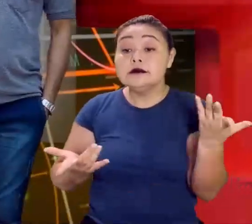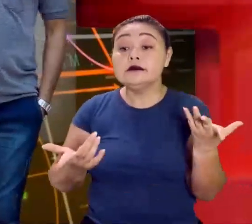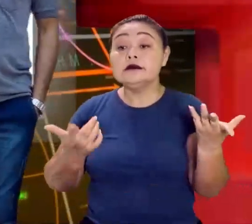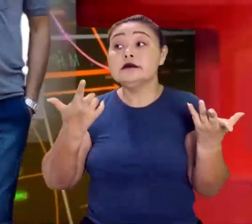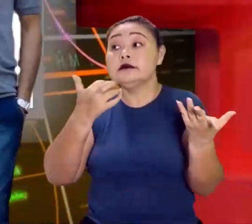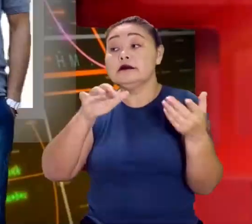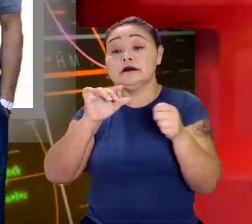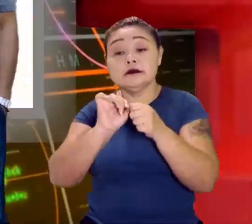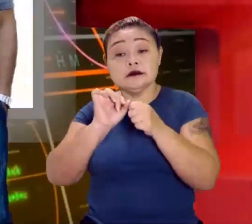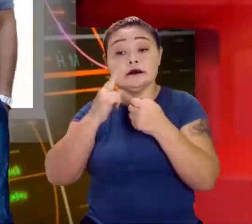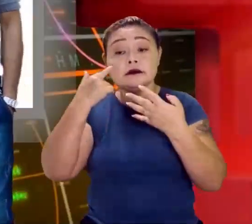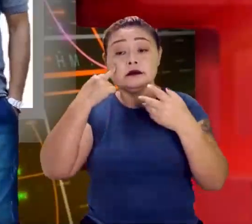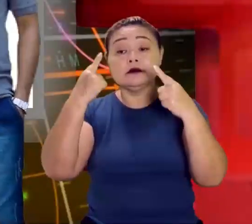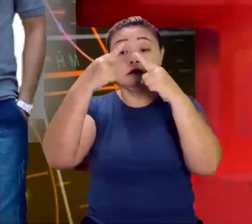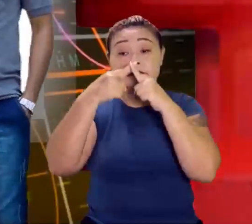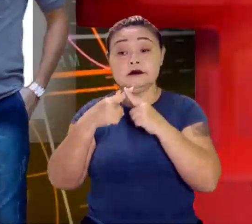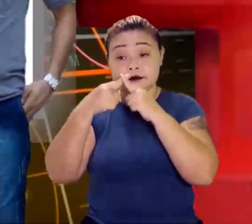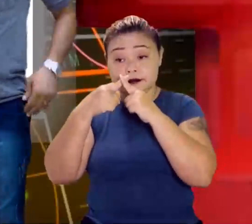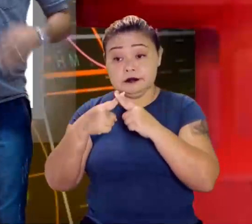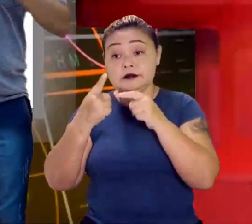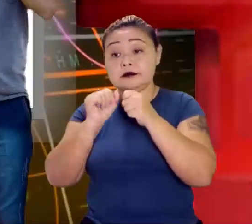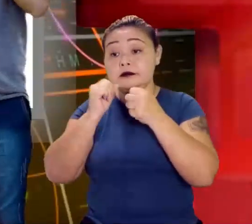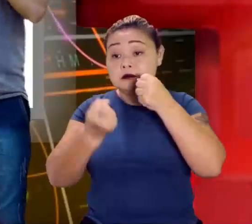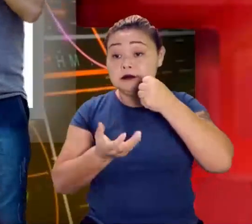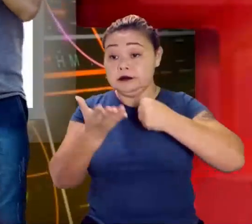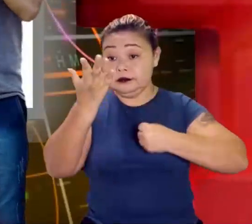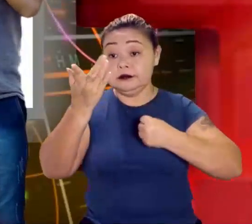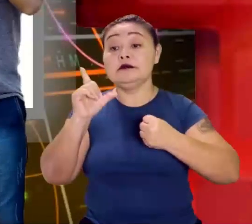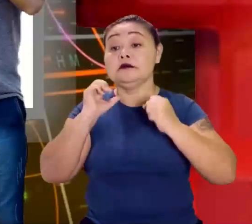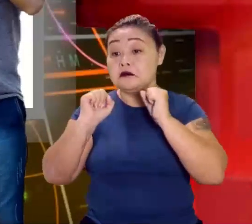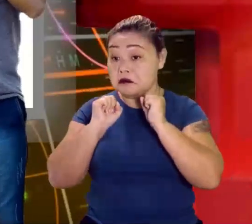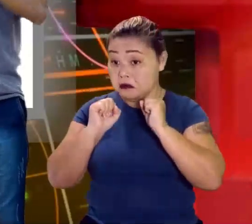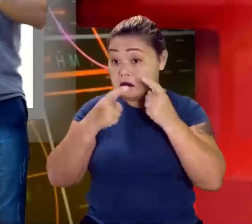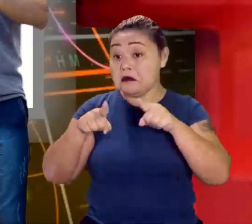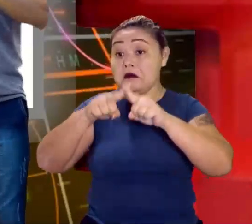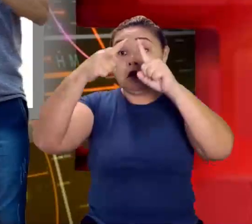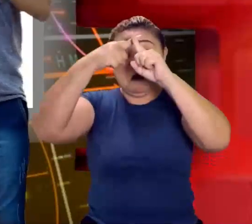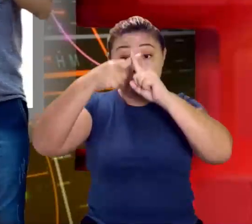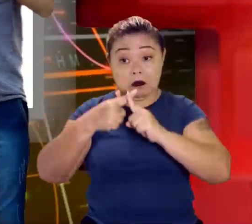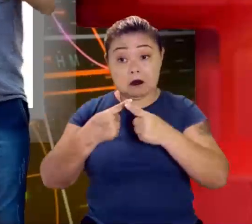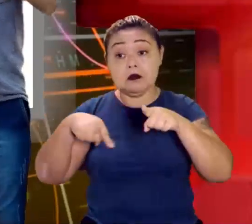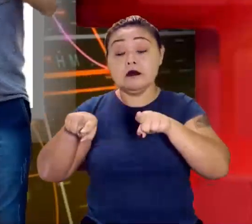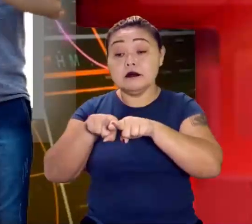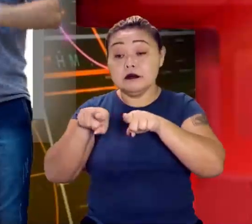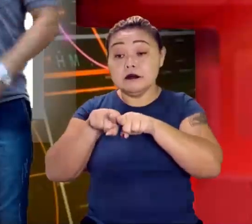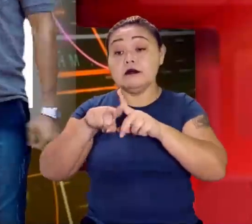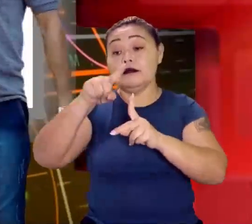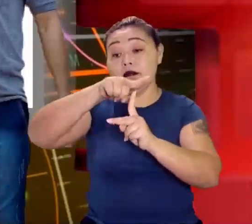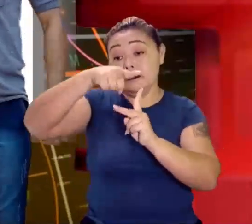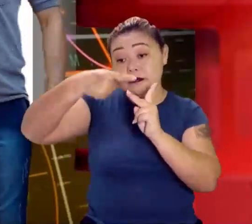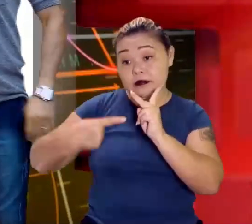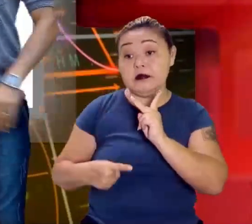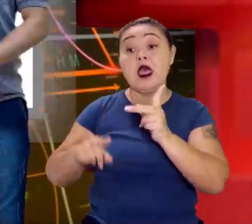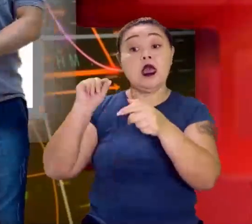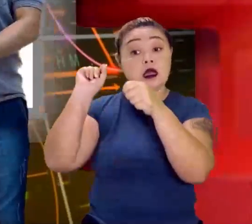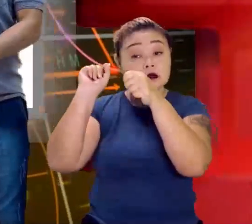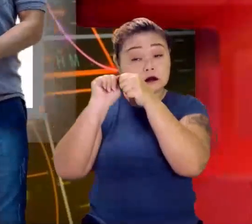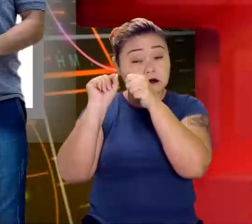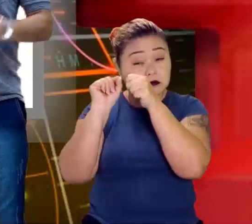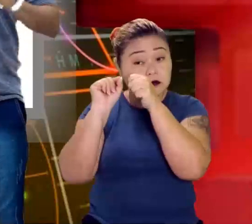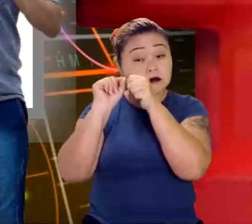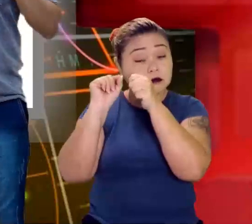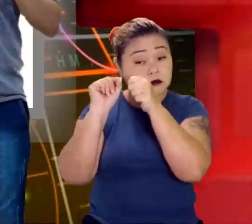como você pode fazer a tabuada da potência, também pode fazer a tabuada da raiz, né? Faça e você não vai se arrepender. Não vai Professor,